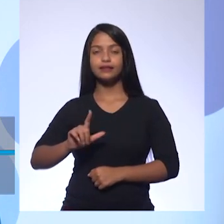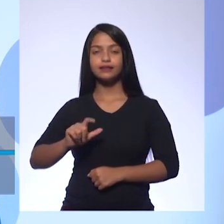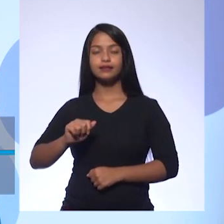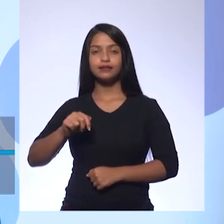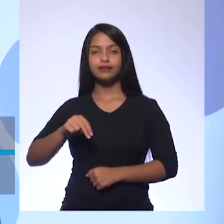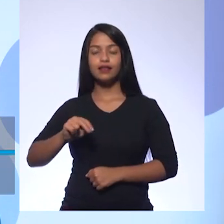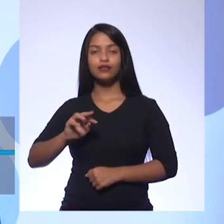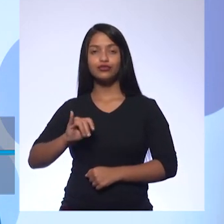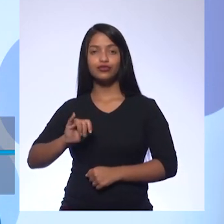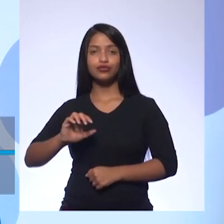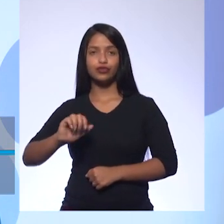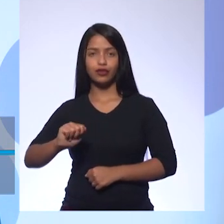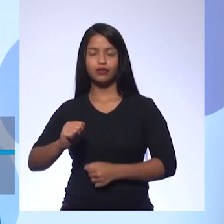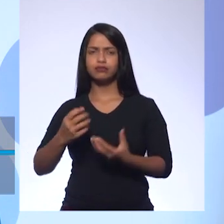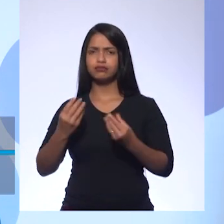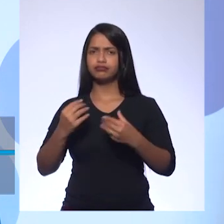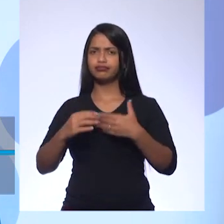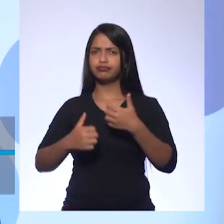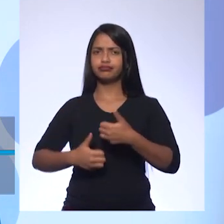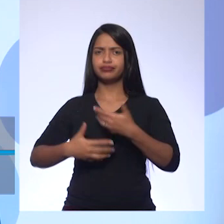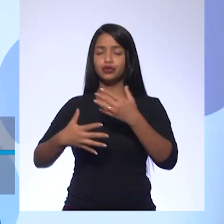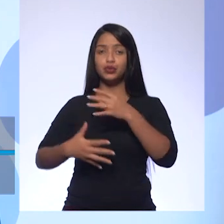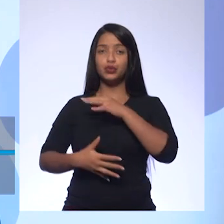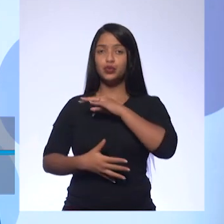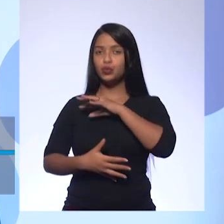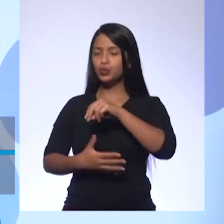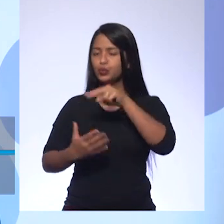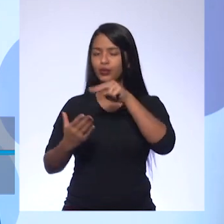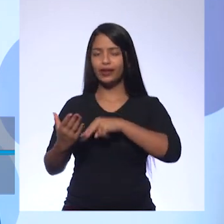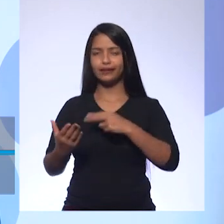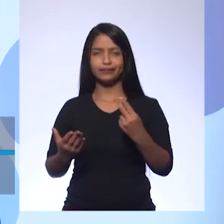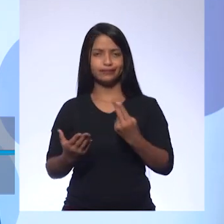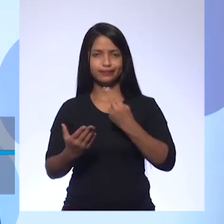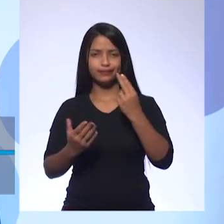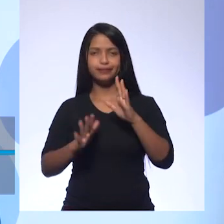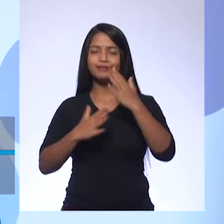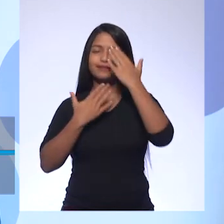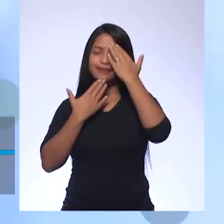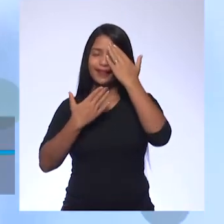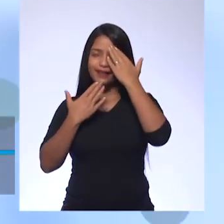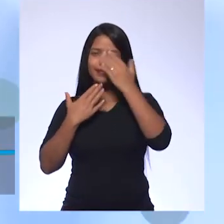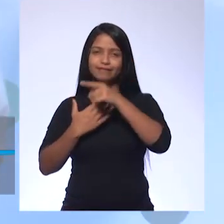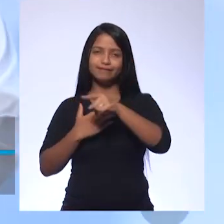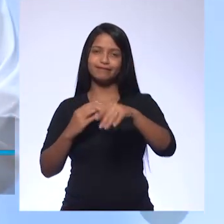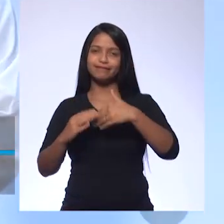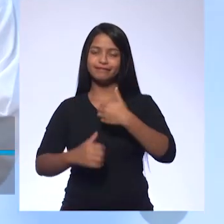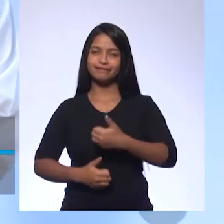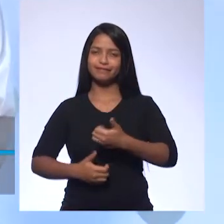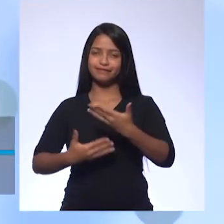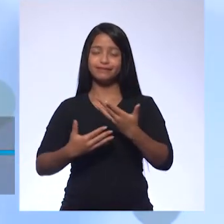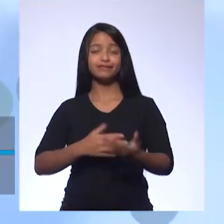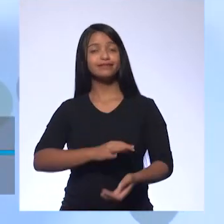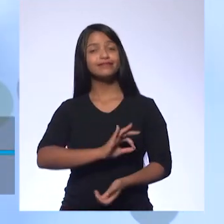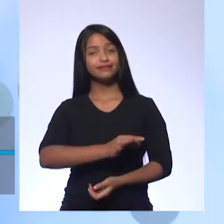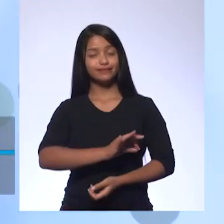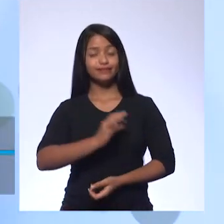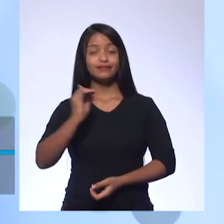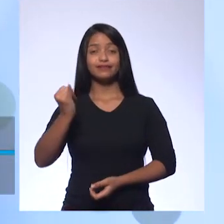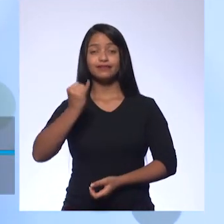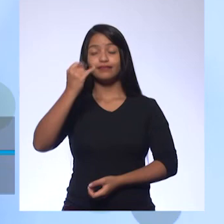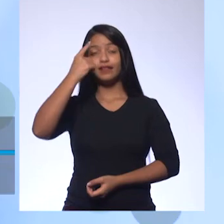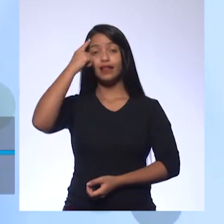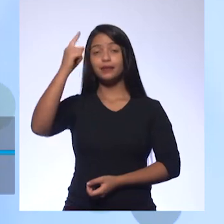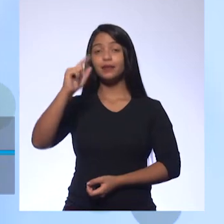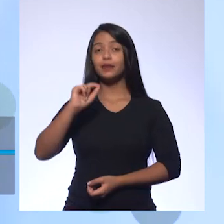também, não vai dar para ler tudo. Só dá tempo de agradecer muito a participação de vocês. Muito bem, então a gente tem que lembrar assim que a